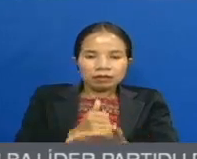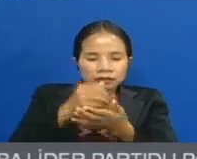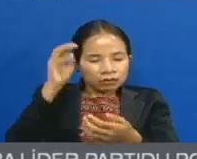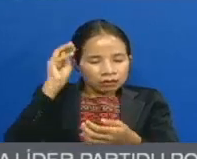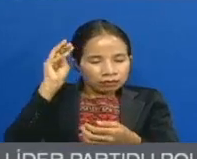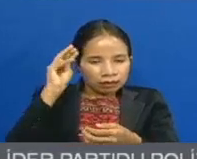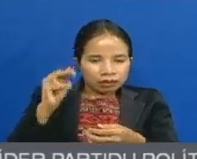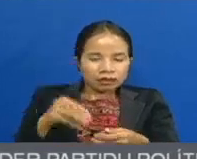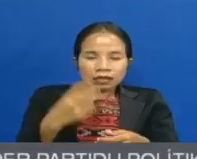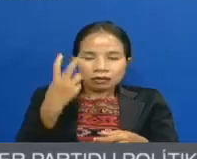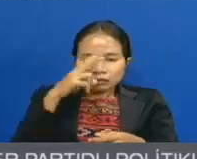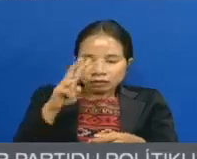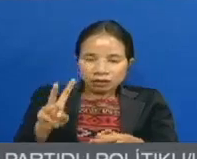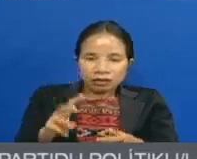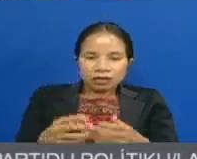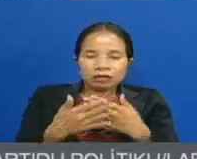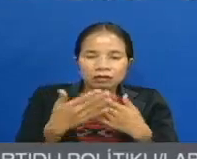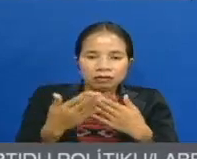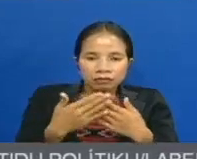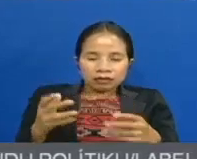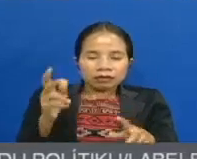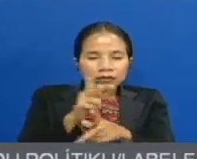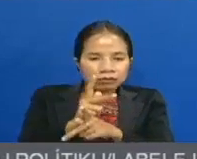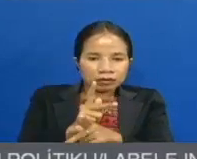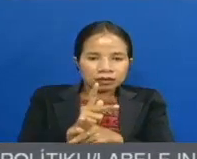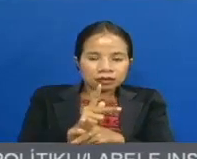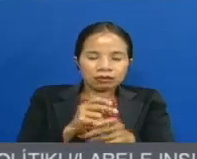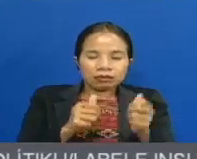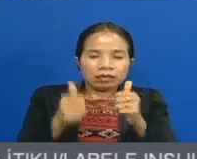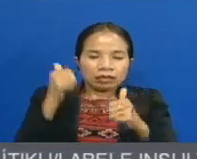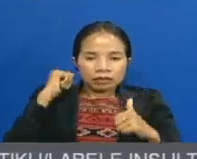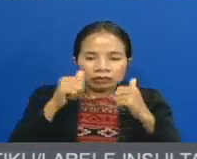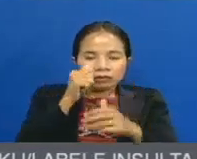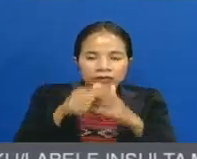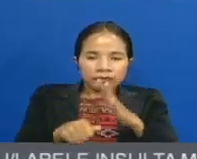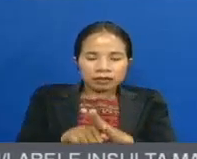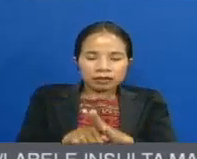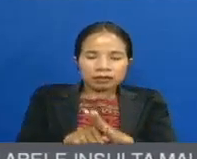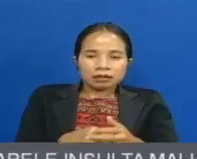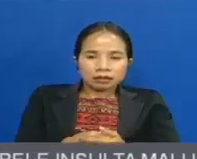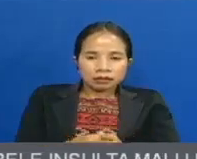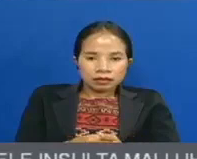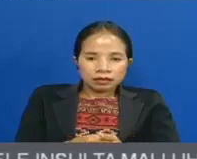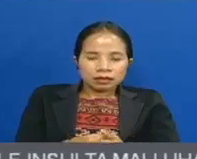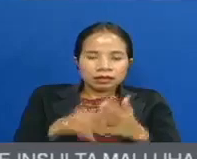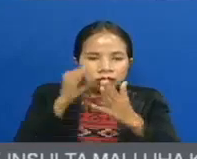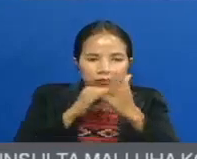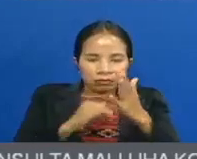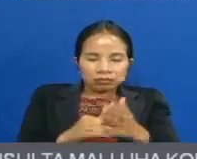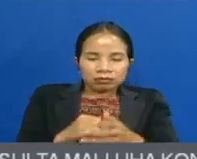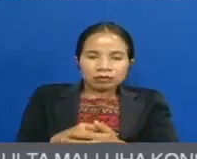Ministério ralo controle ho fácil no evita mos atividade pesca ilegal cira. Marcação nemos tuir